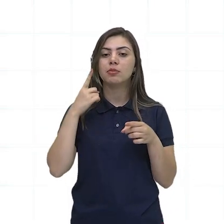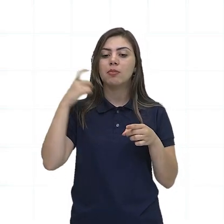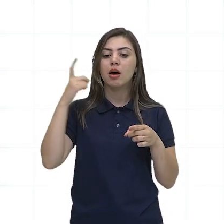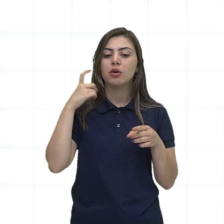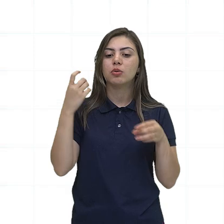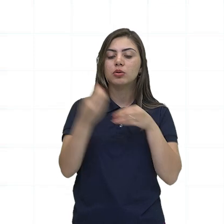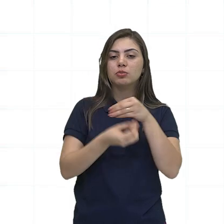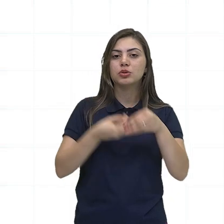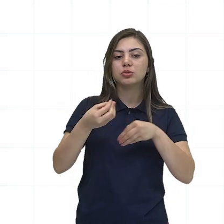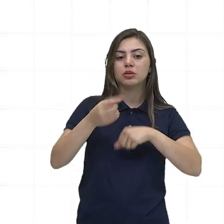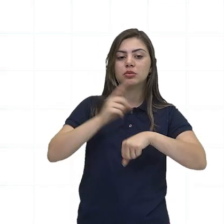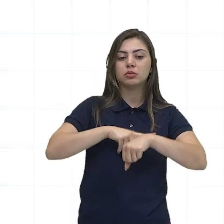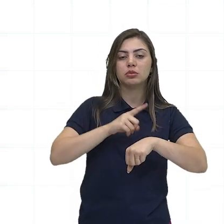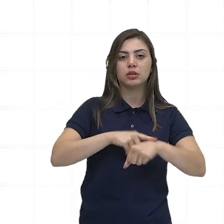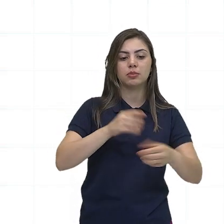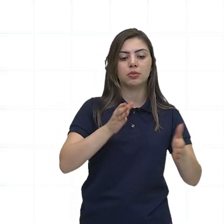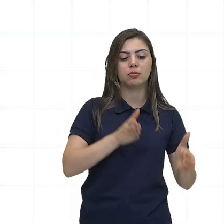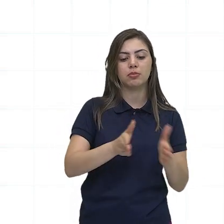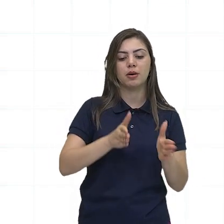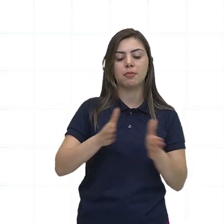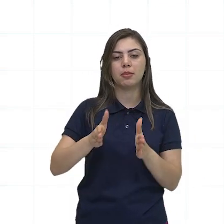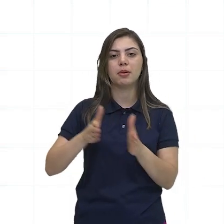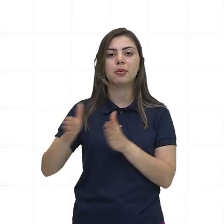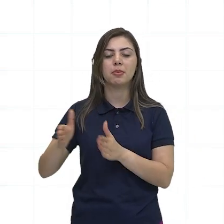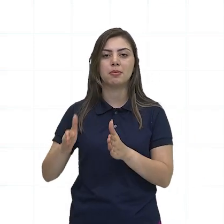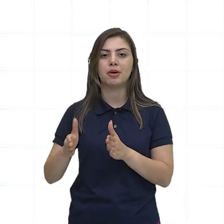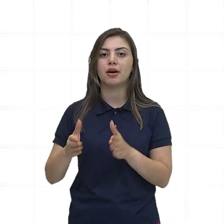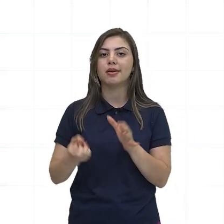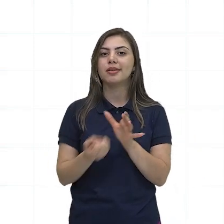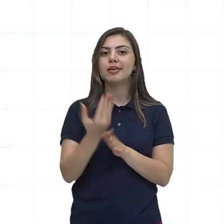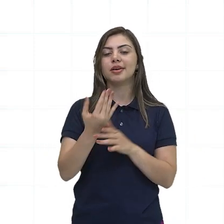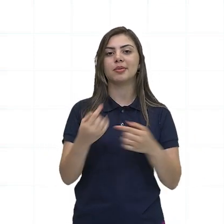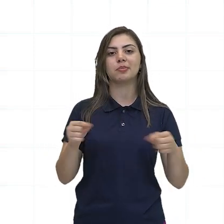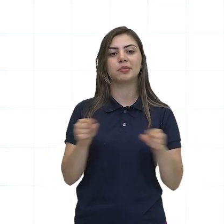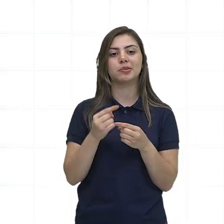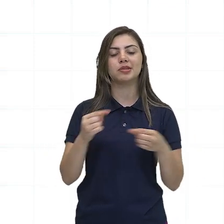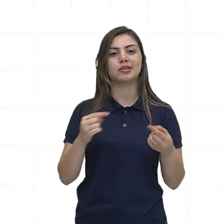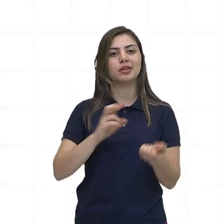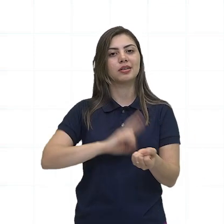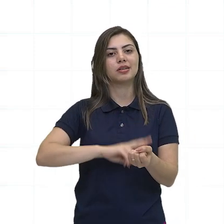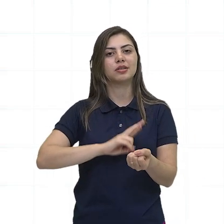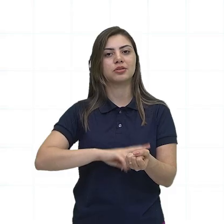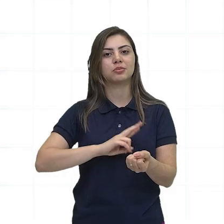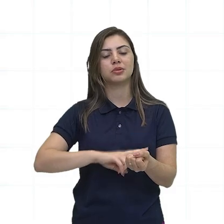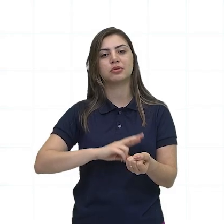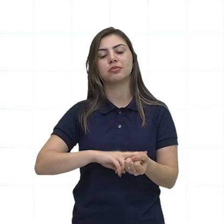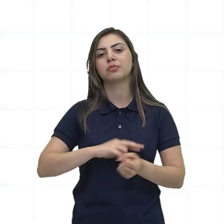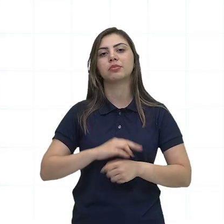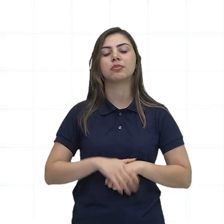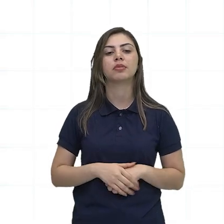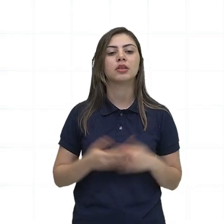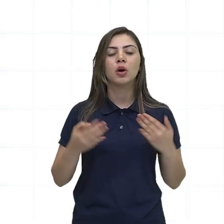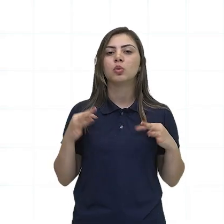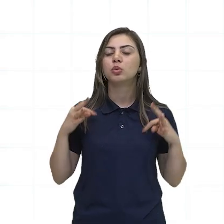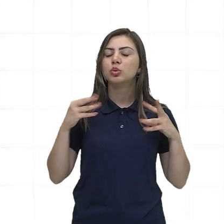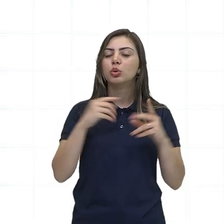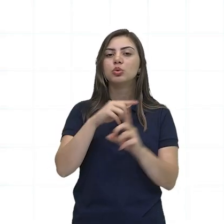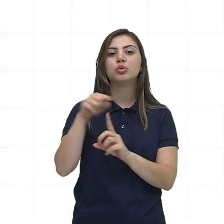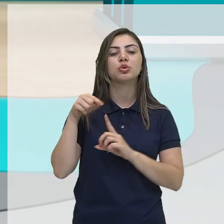Eles precisam estar organizados para nós termos um ritmo. Toda música